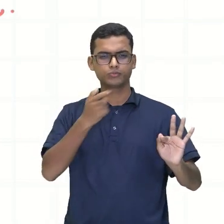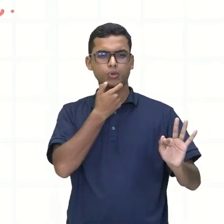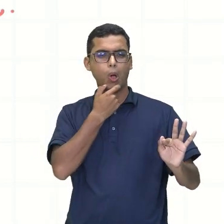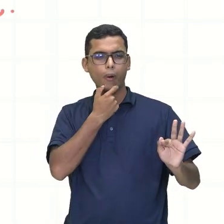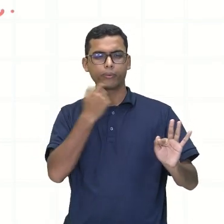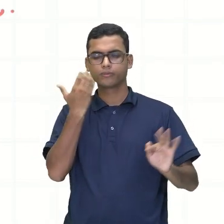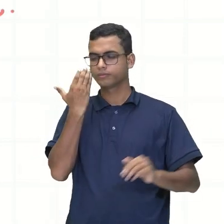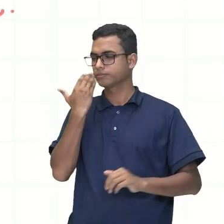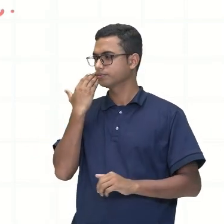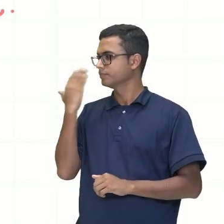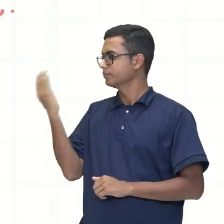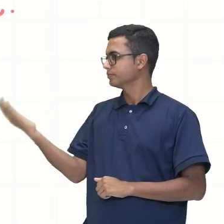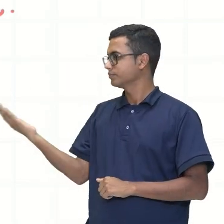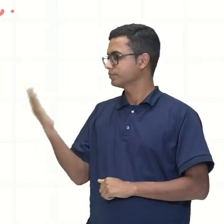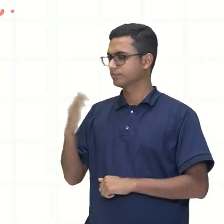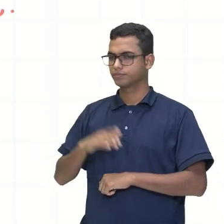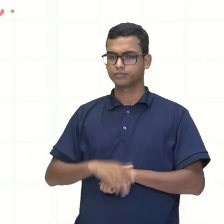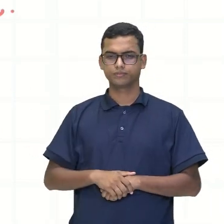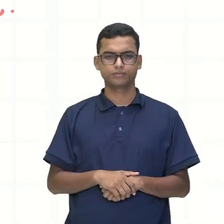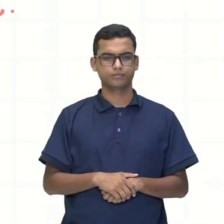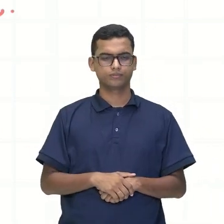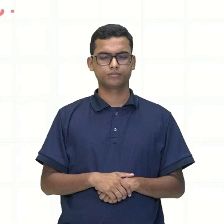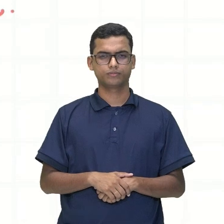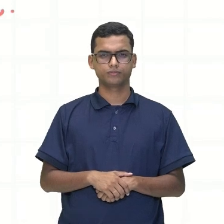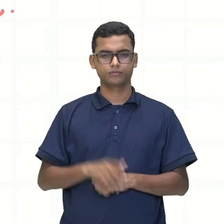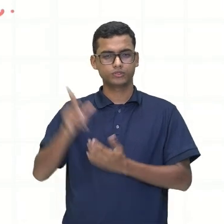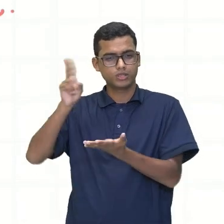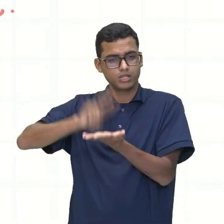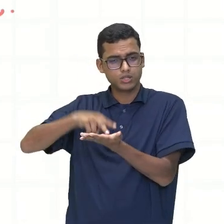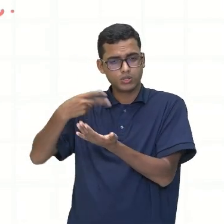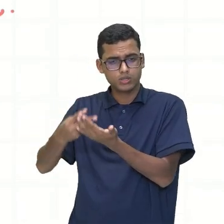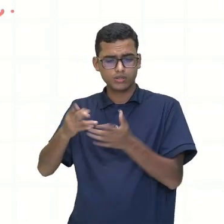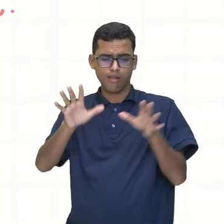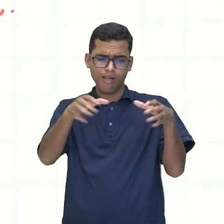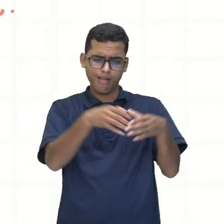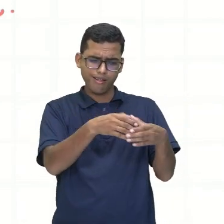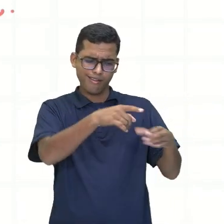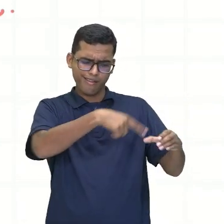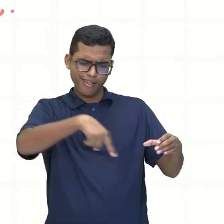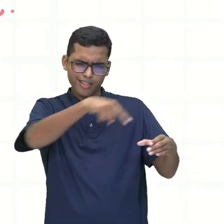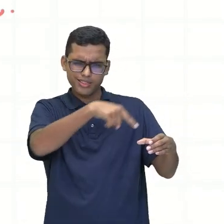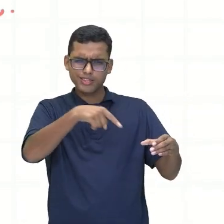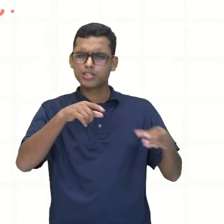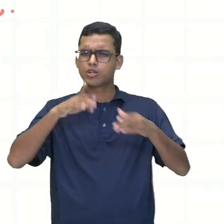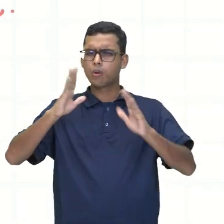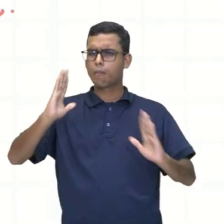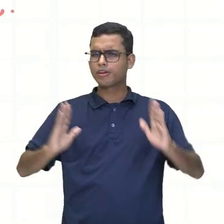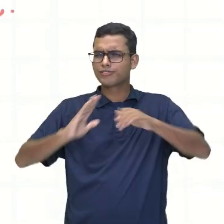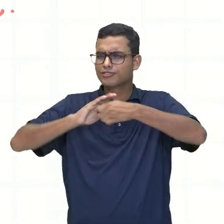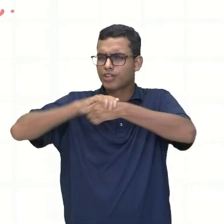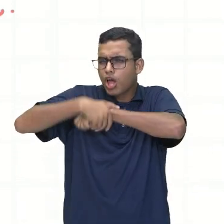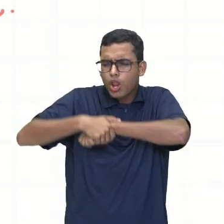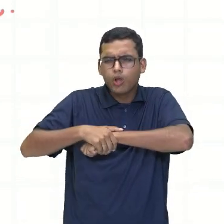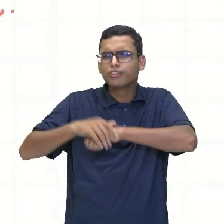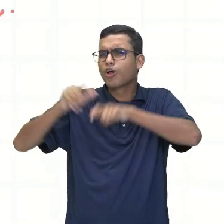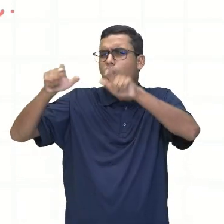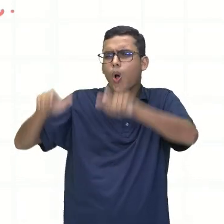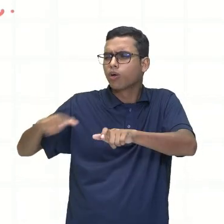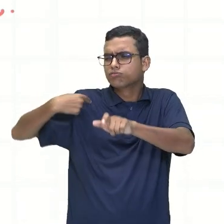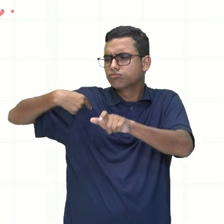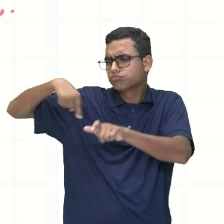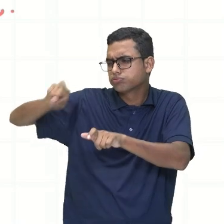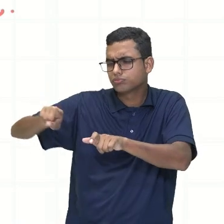noite, tá? Em que lugares eles foram? Como é que eu posso responder? Vamos dizer, para um